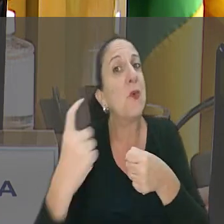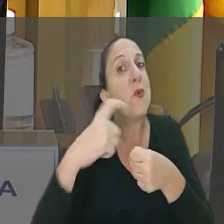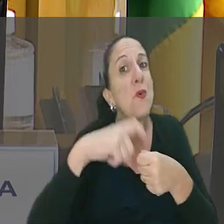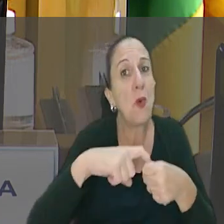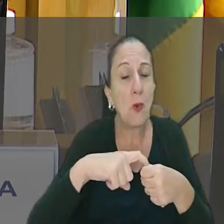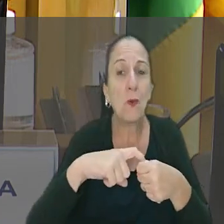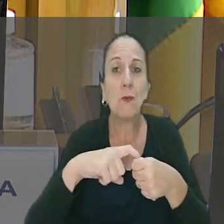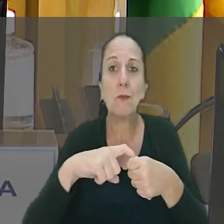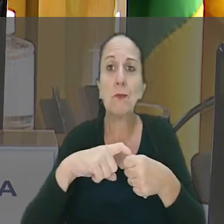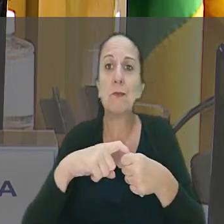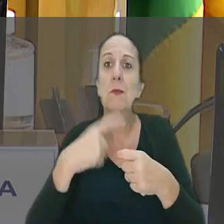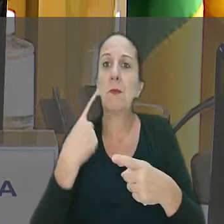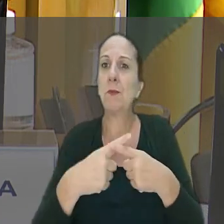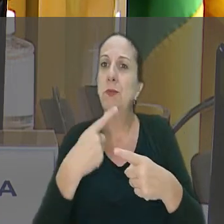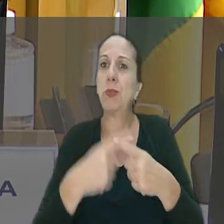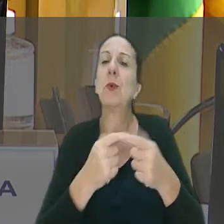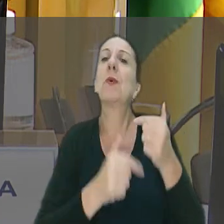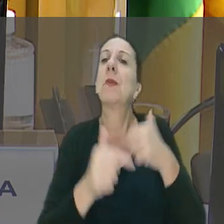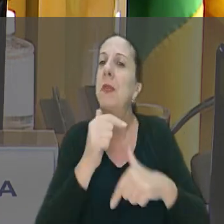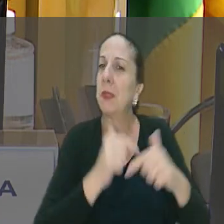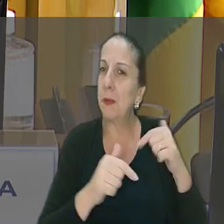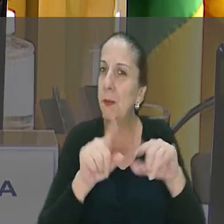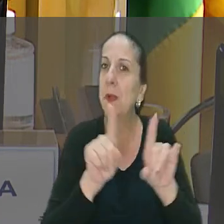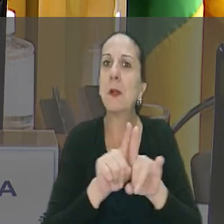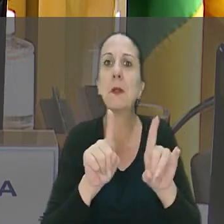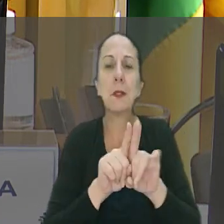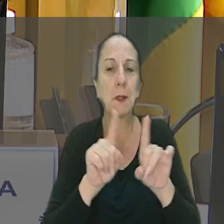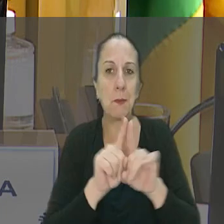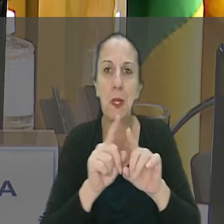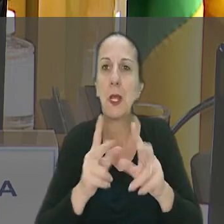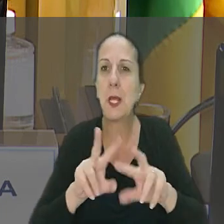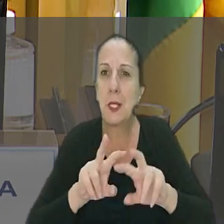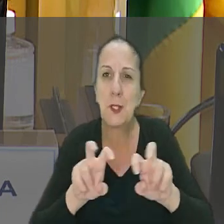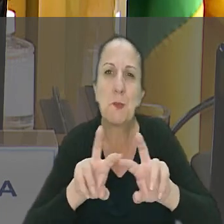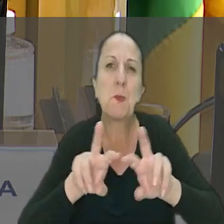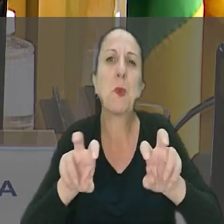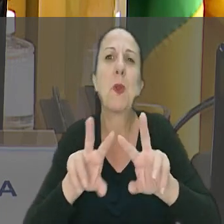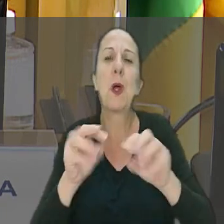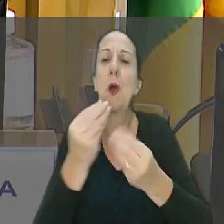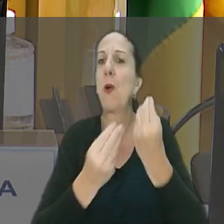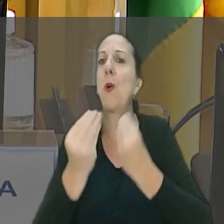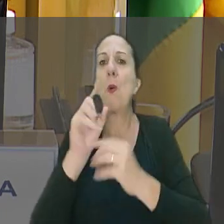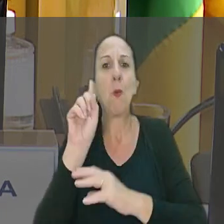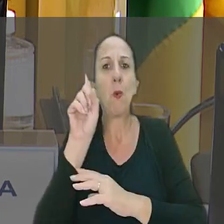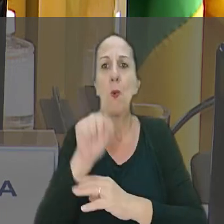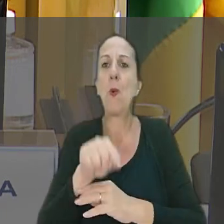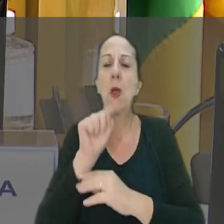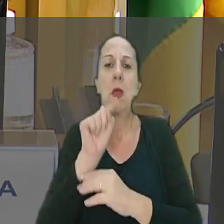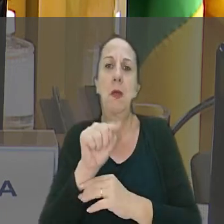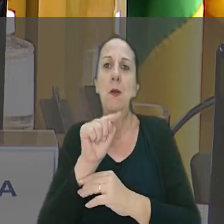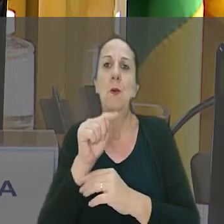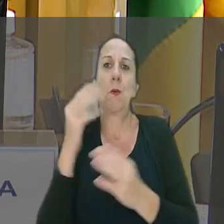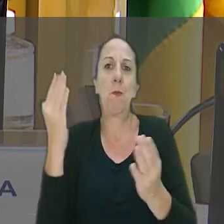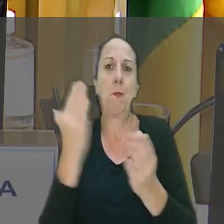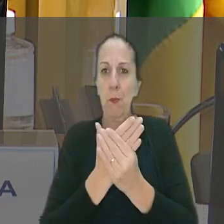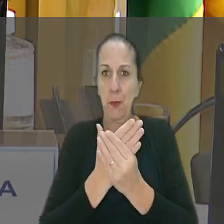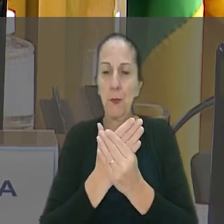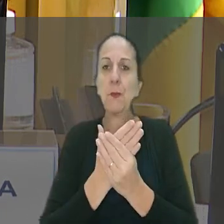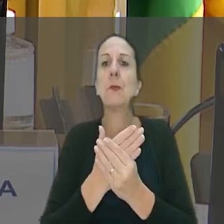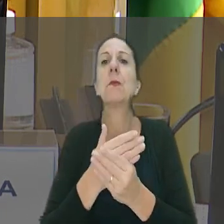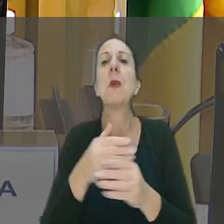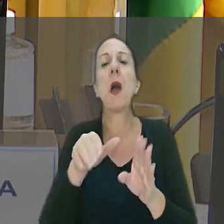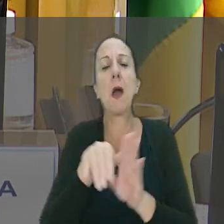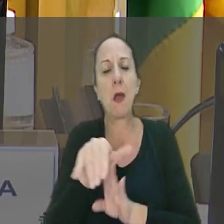ser ocupado, inclusive com trabalhadores também superexplorados, como é o caso dos autos. E por isso